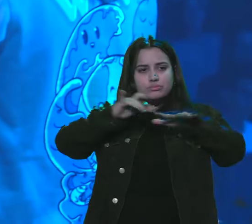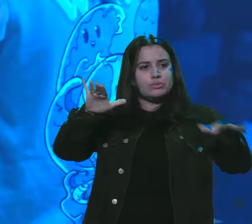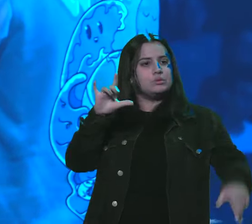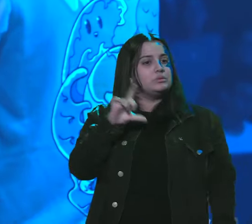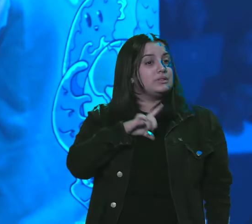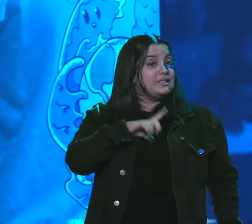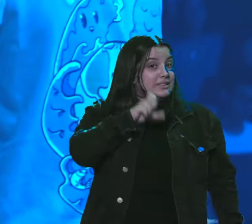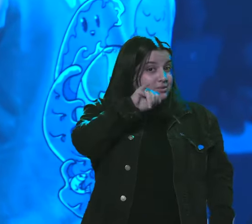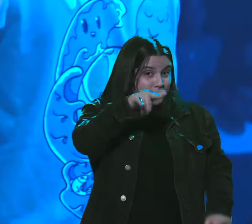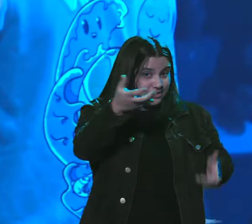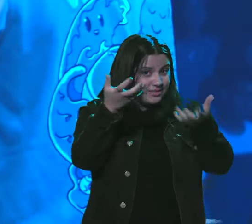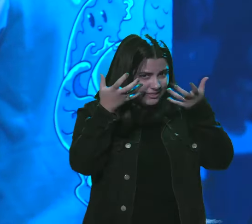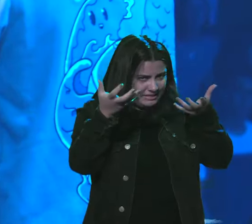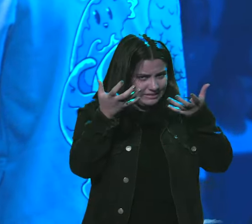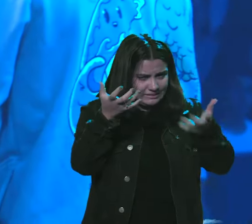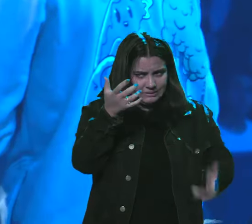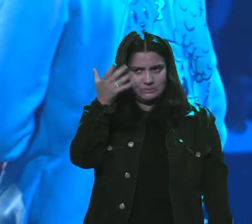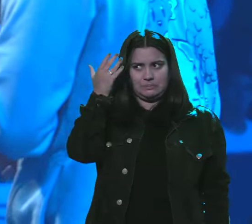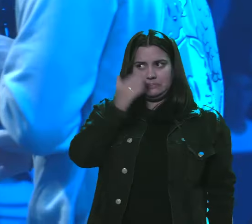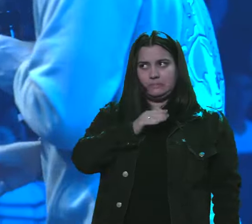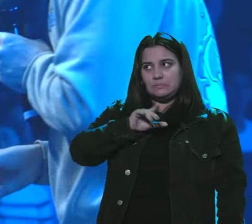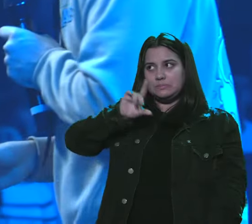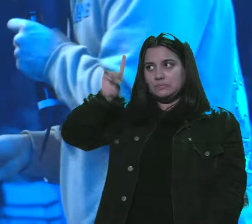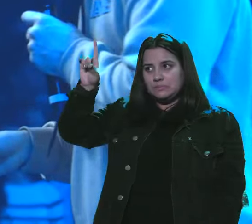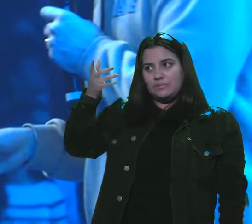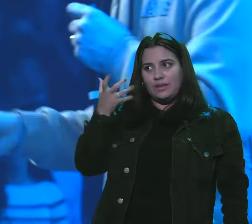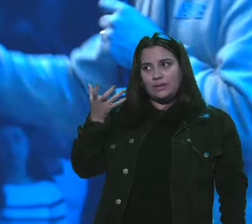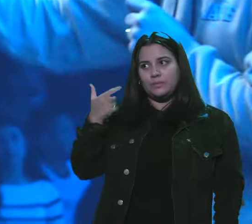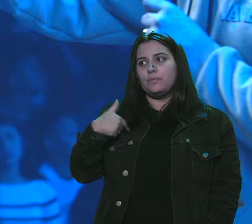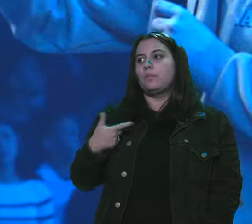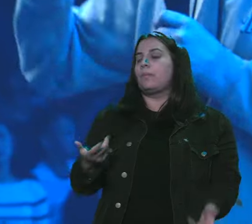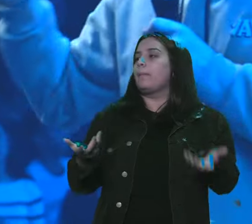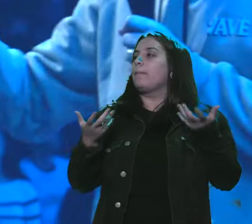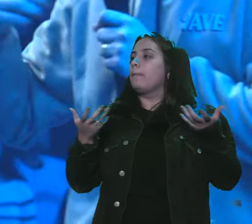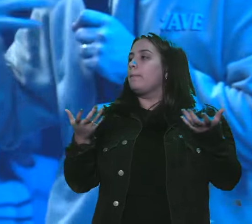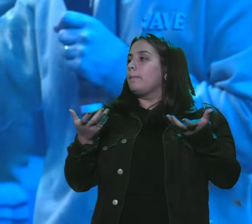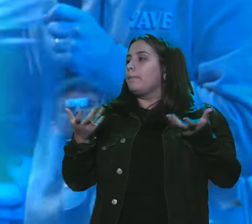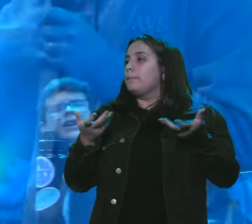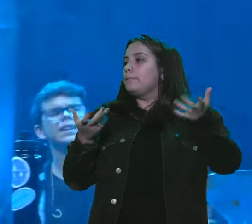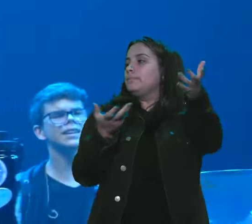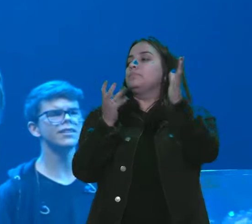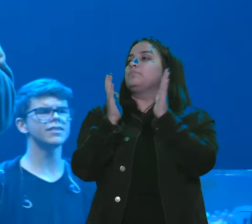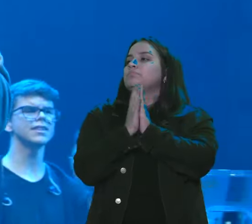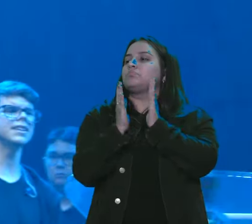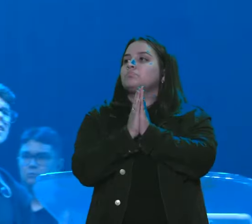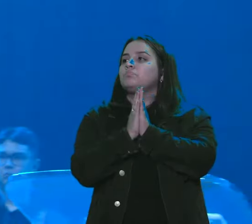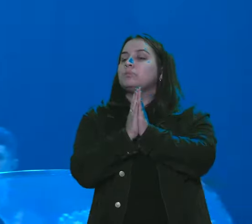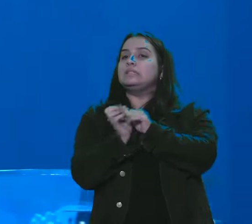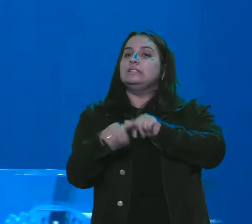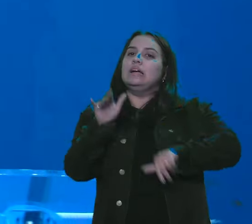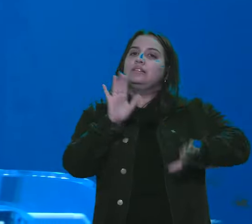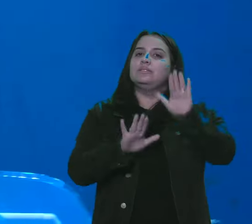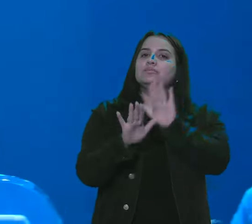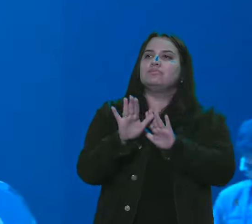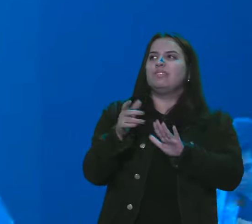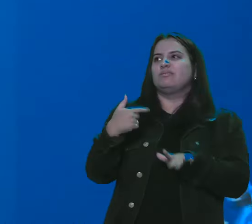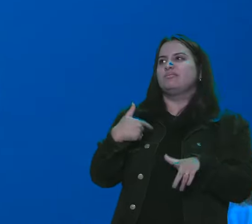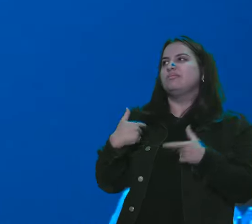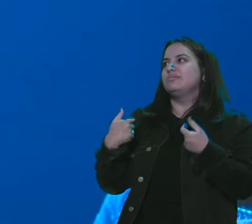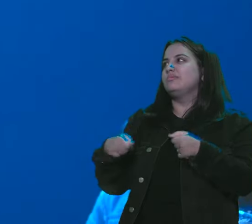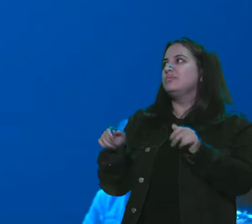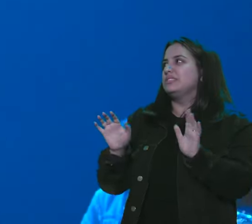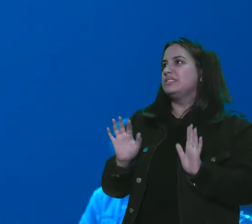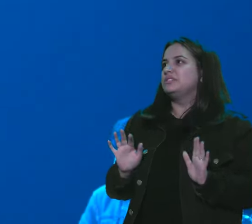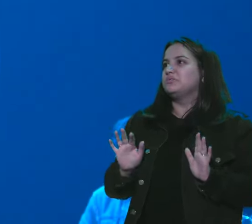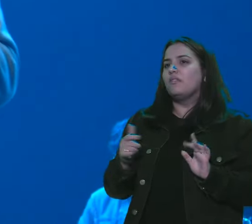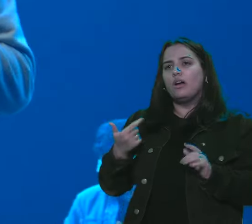presença de Deus te alcance hoje, eu quero orar com você. Talvez você veio aqui hoje e falou: eu preciso disso. Eu